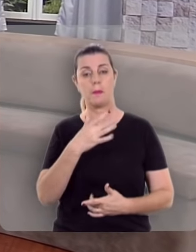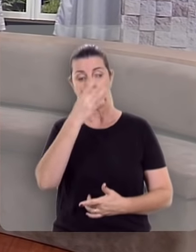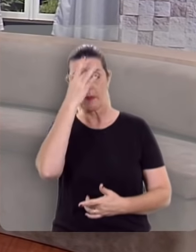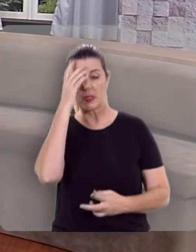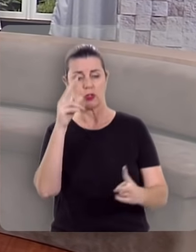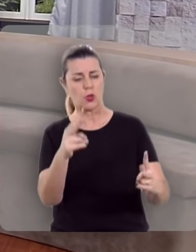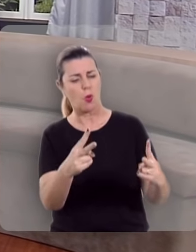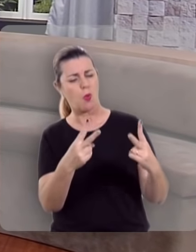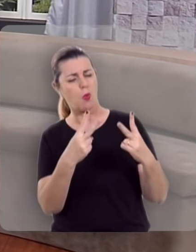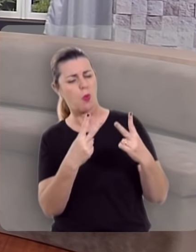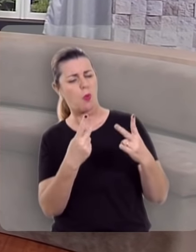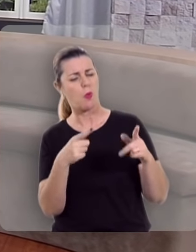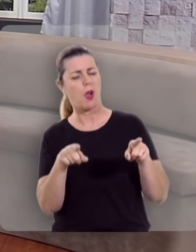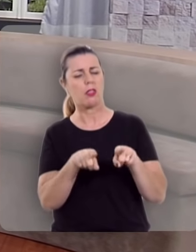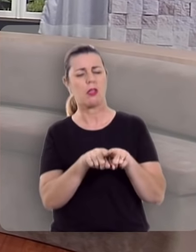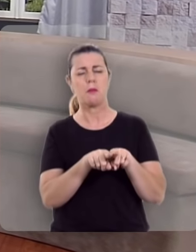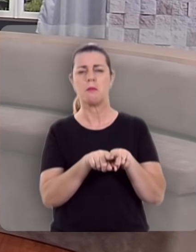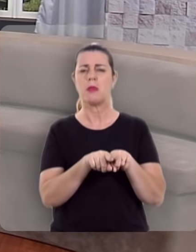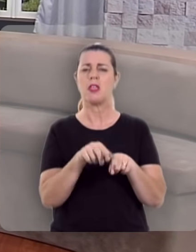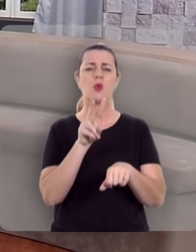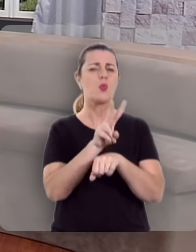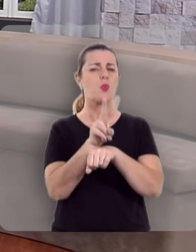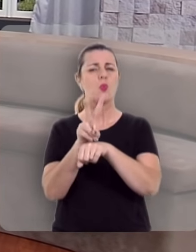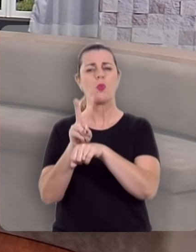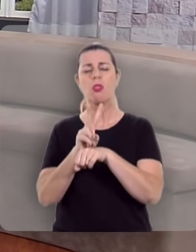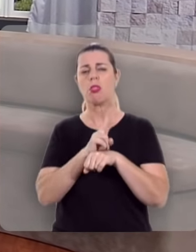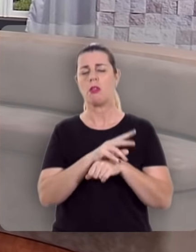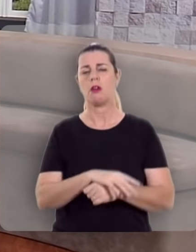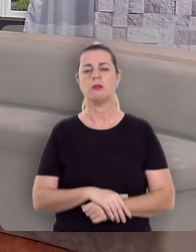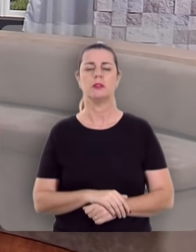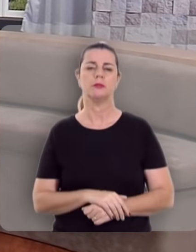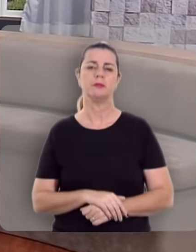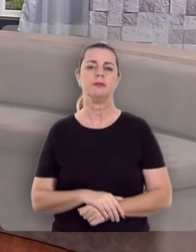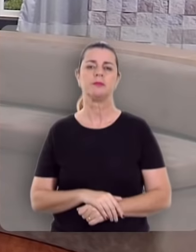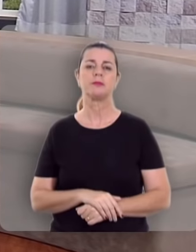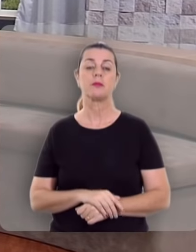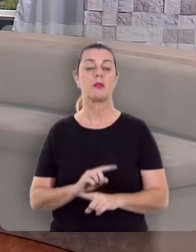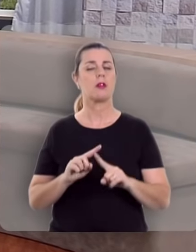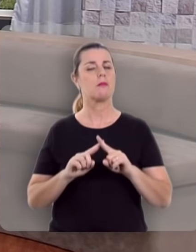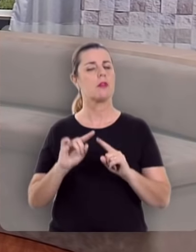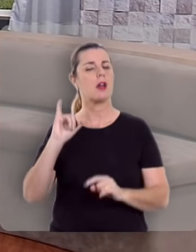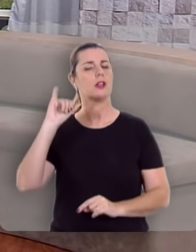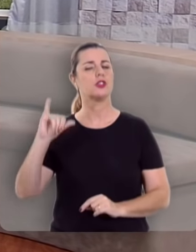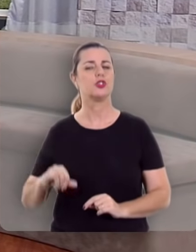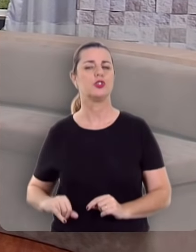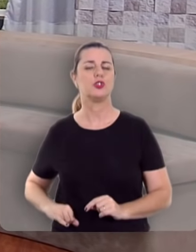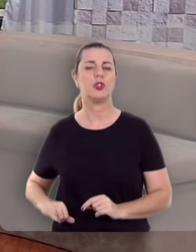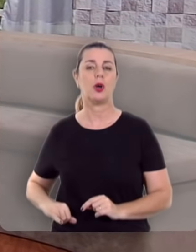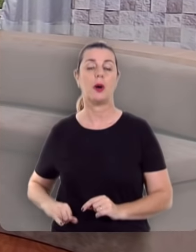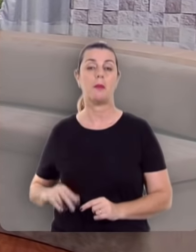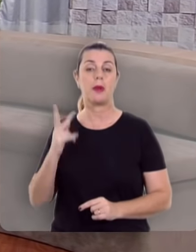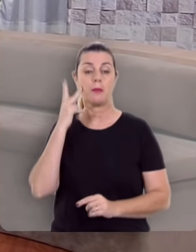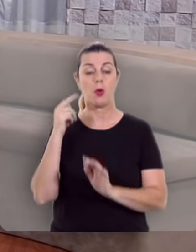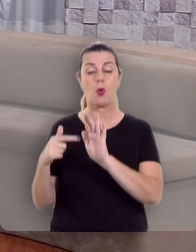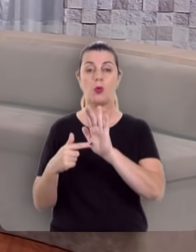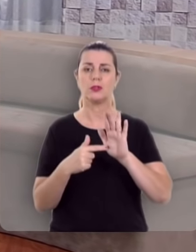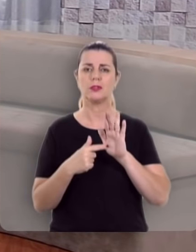e velava pela vida espiritual dos filhos. Jó era um homem